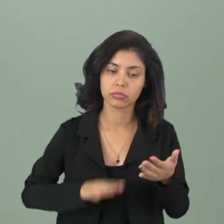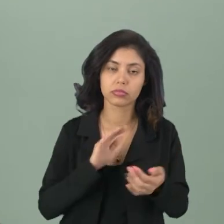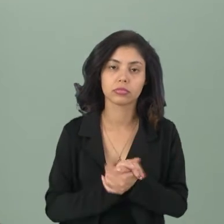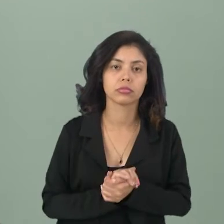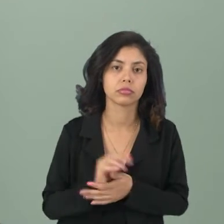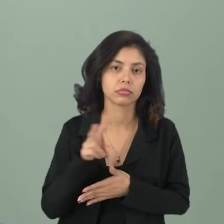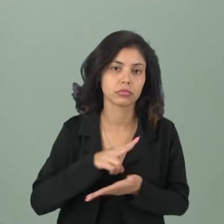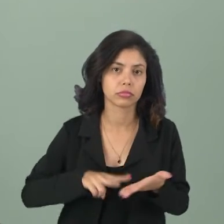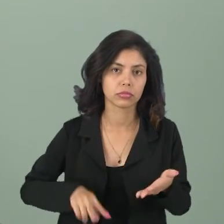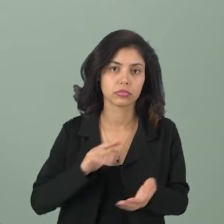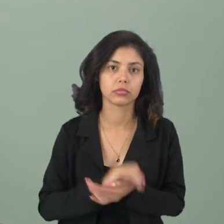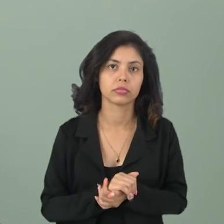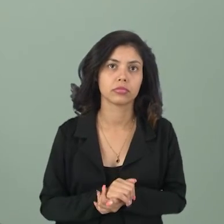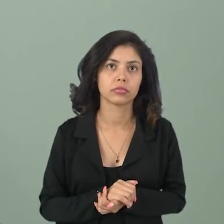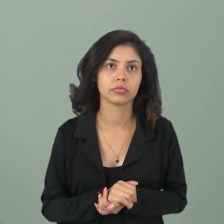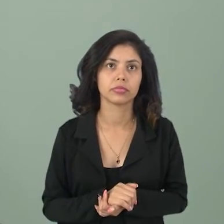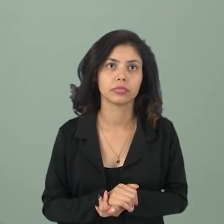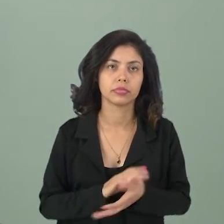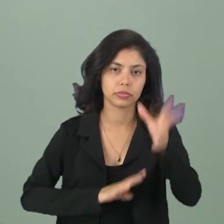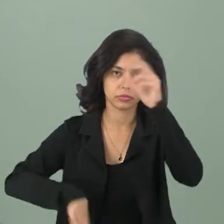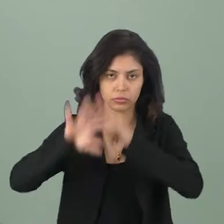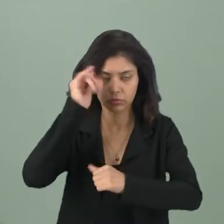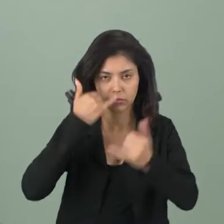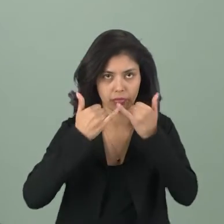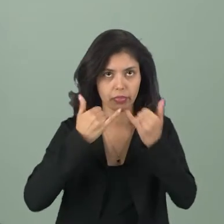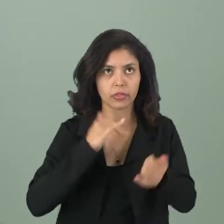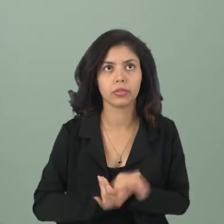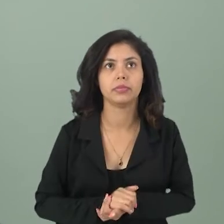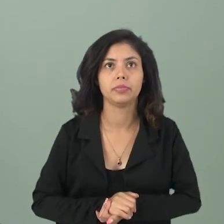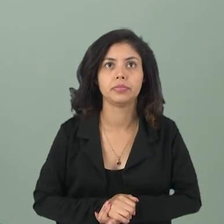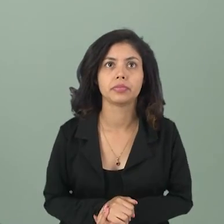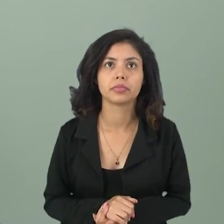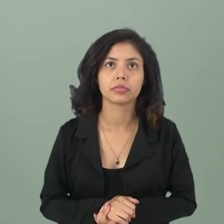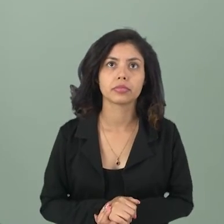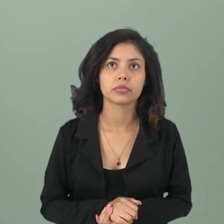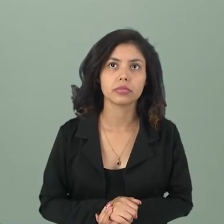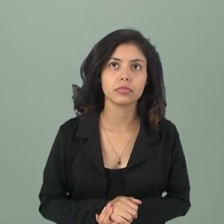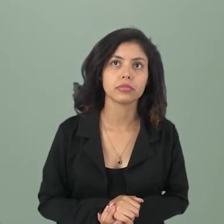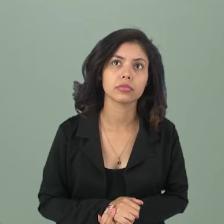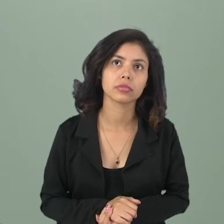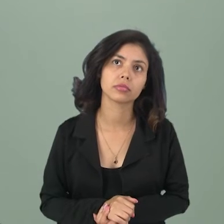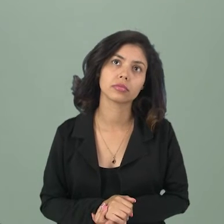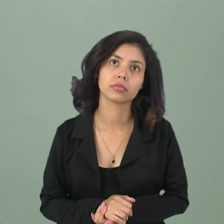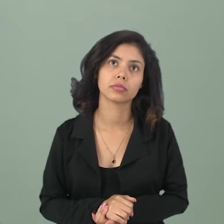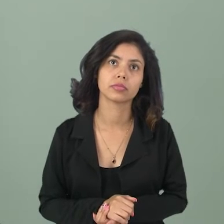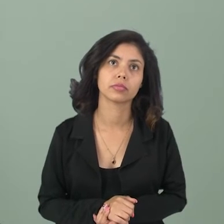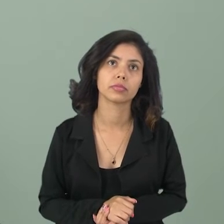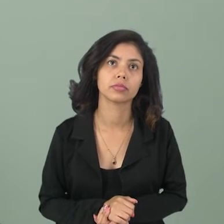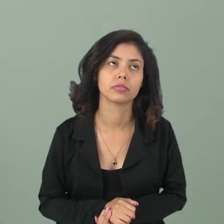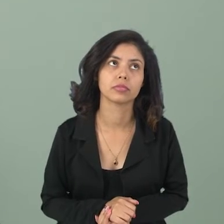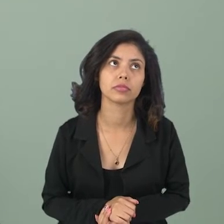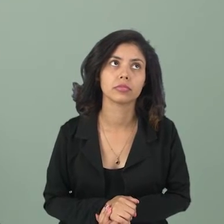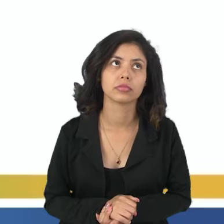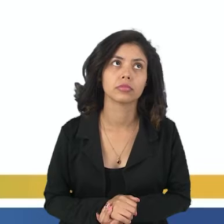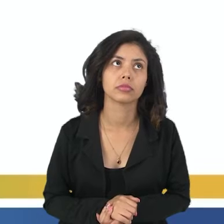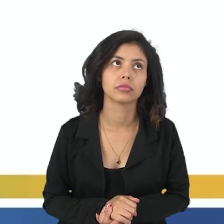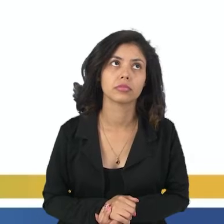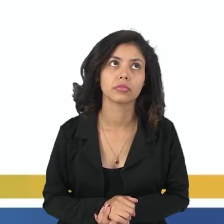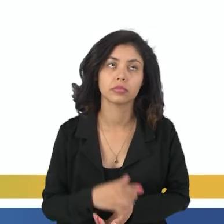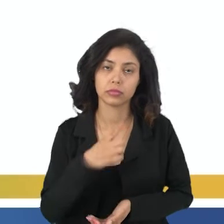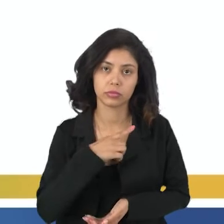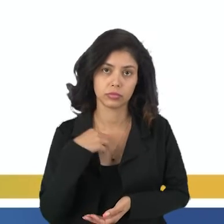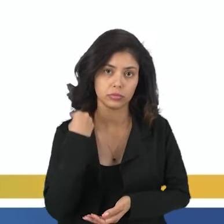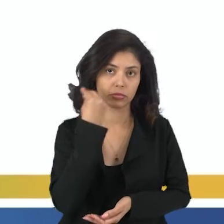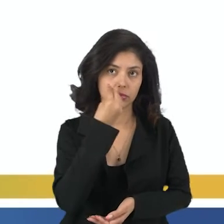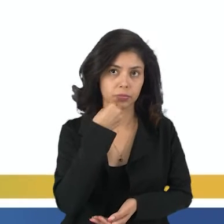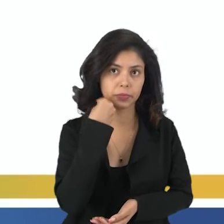atividade letra adquirir ou usar uma informação né e eu também temos aí né Lê para